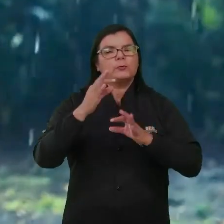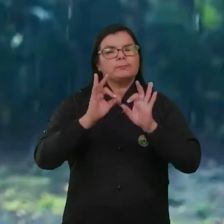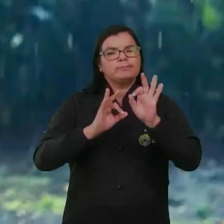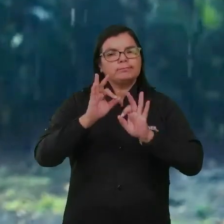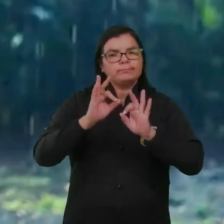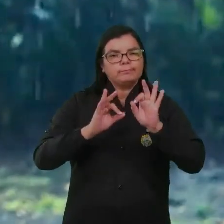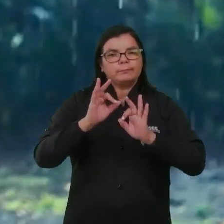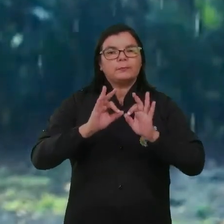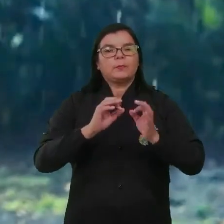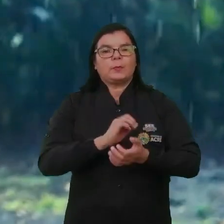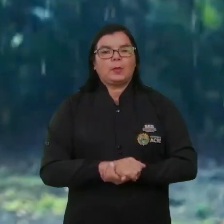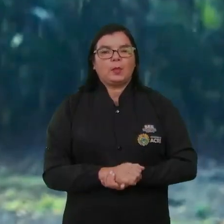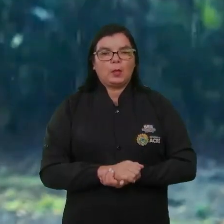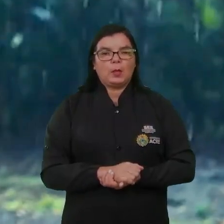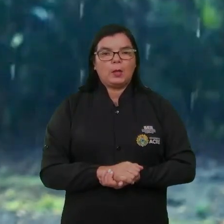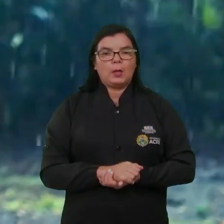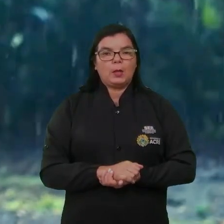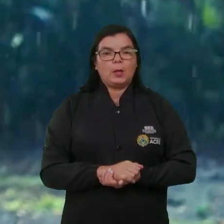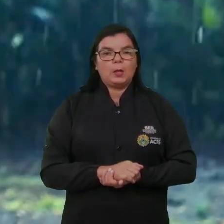feito isso aí,